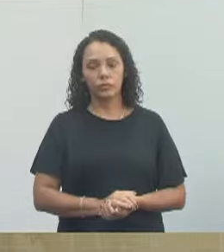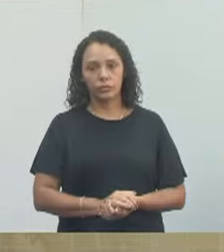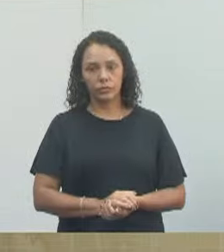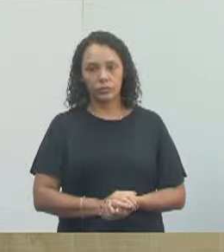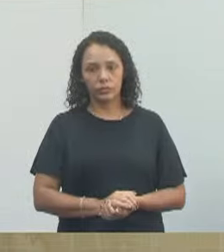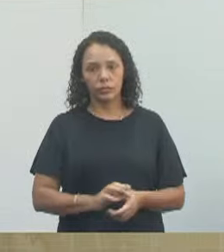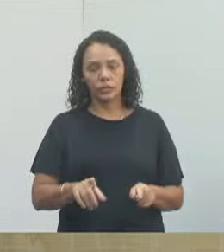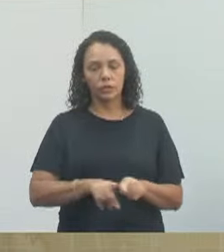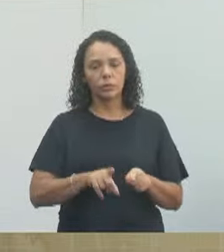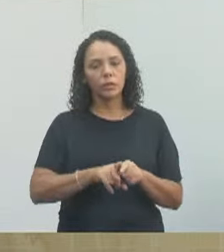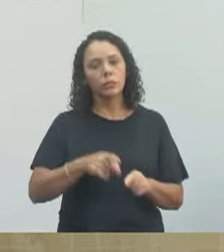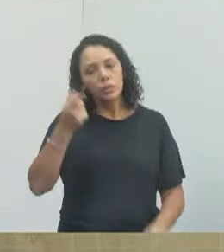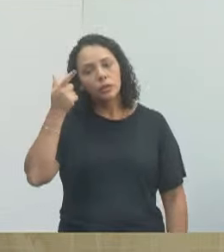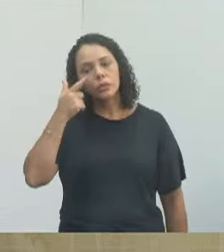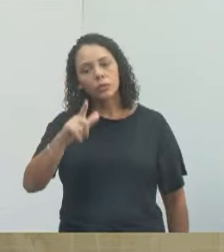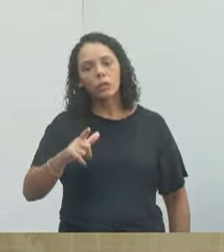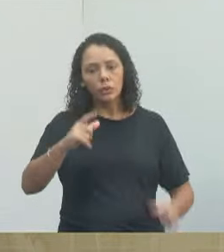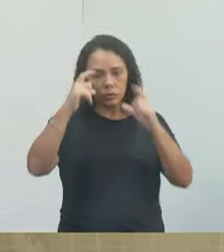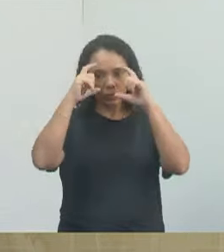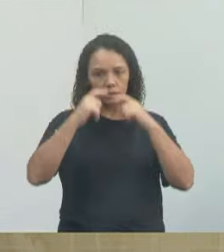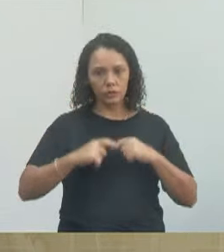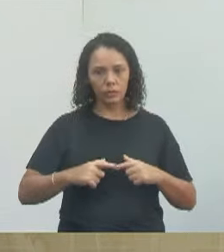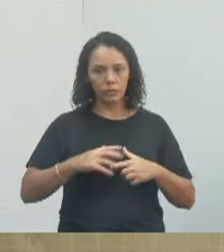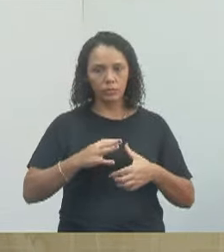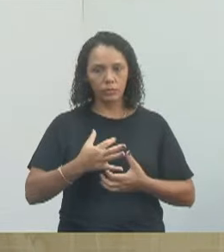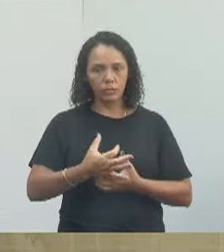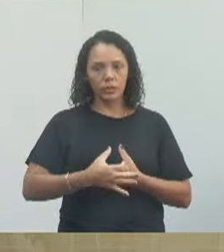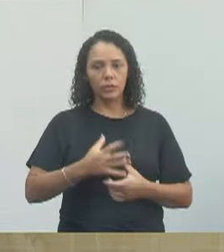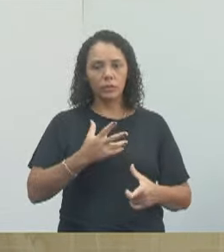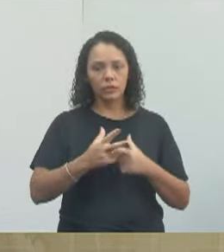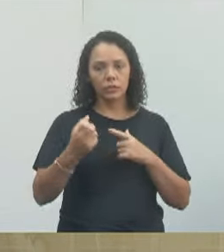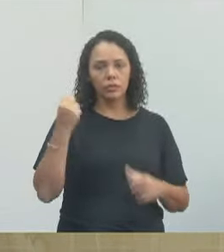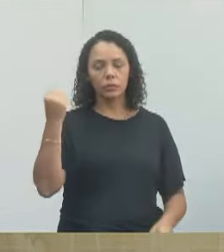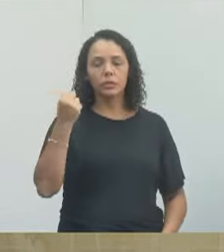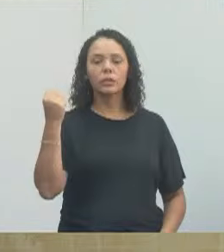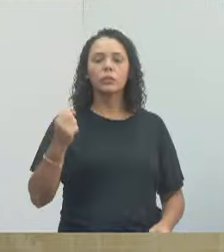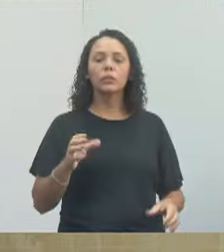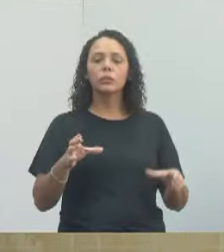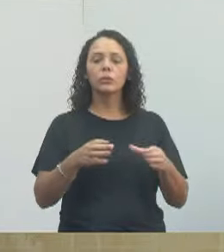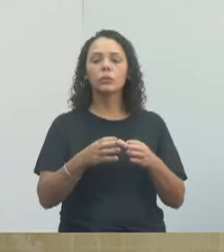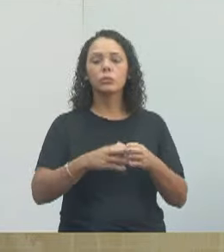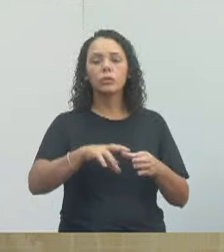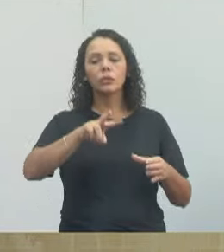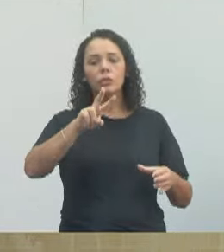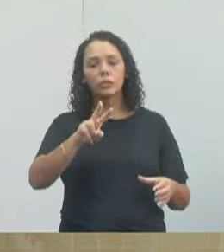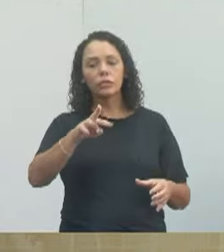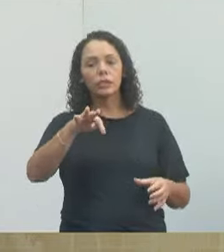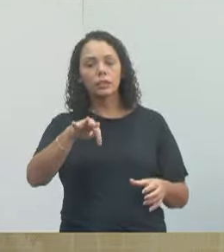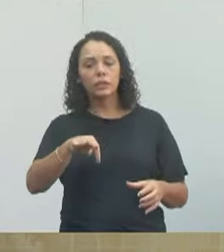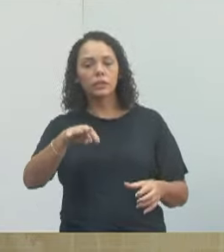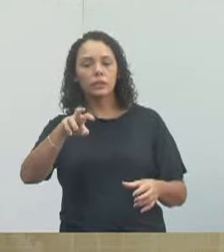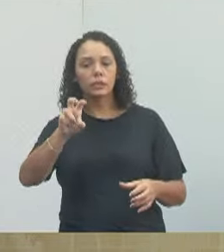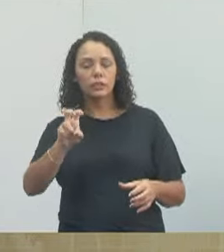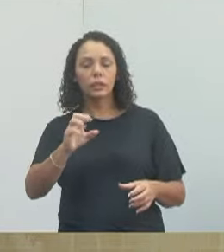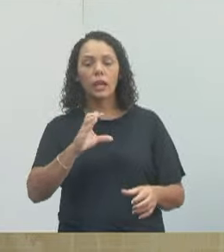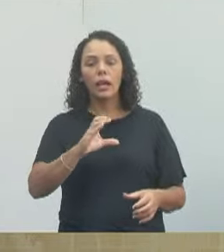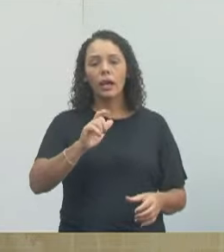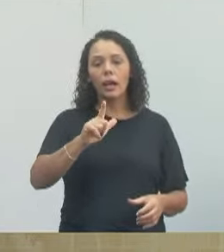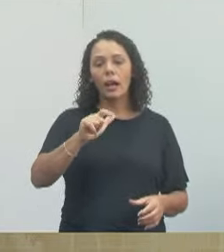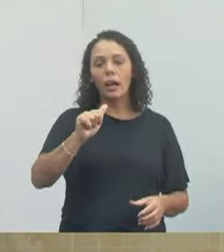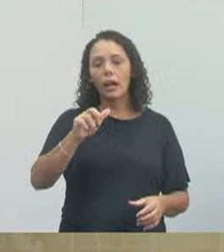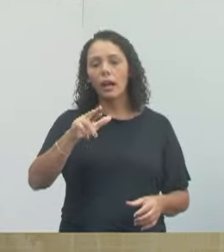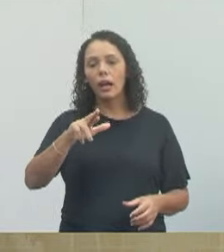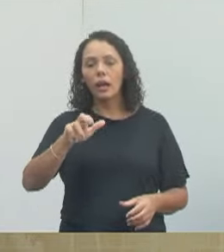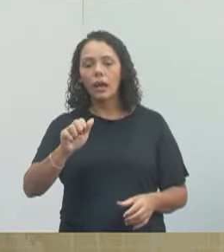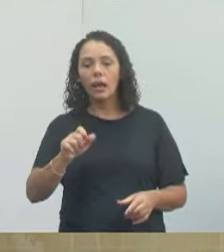Conquista medalha de campeão na categoria v75 Clara Santos pela conquista da medalha de campeã na